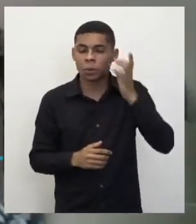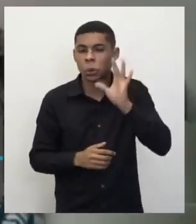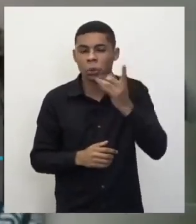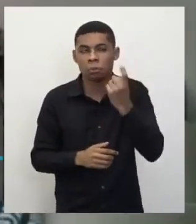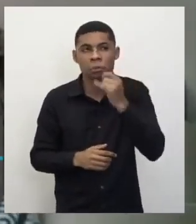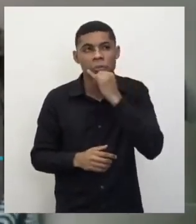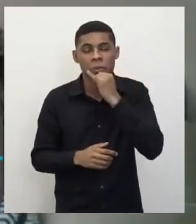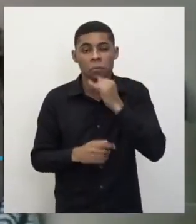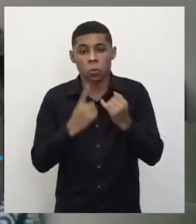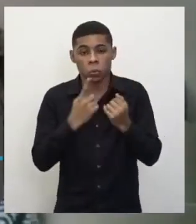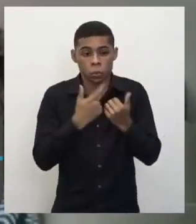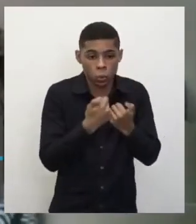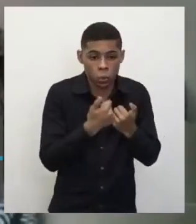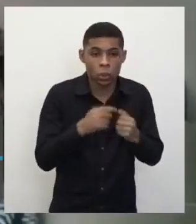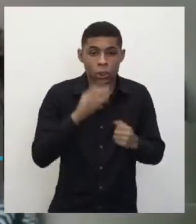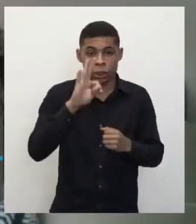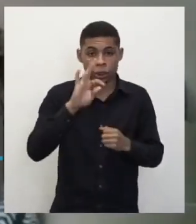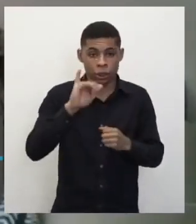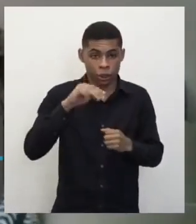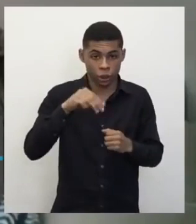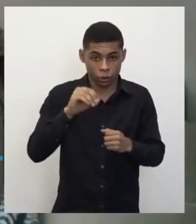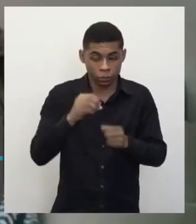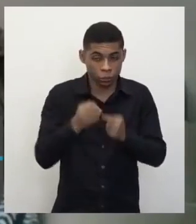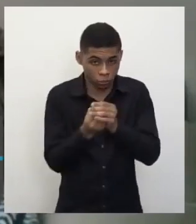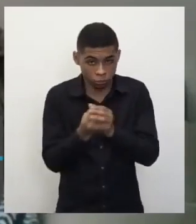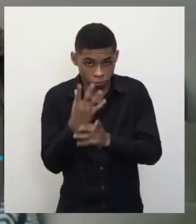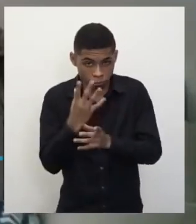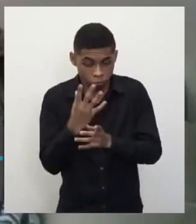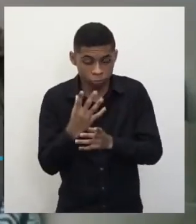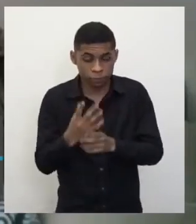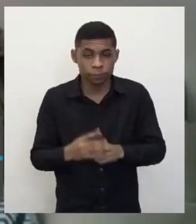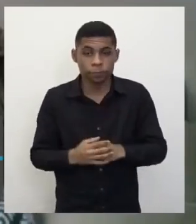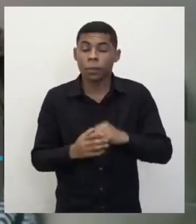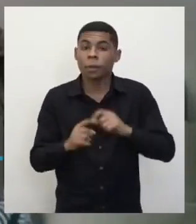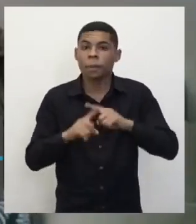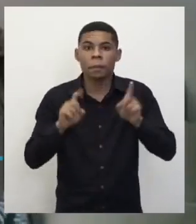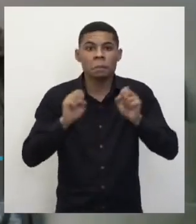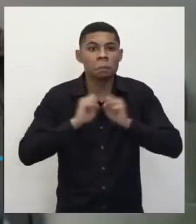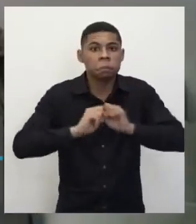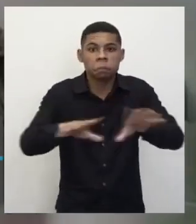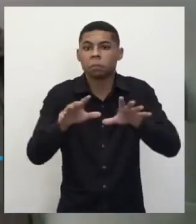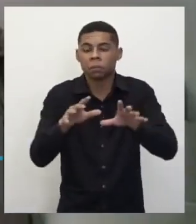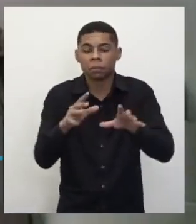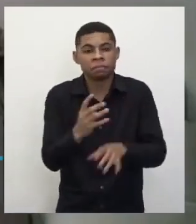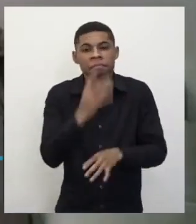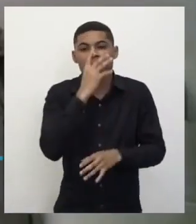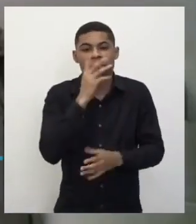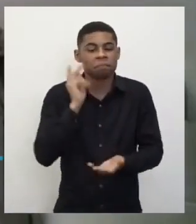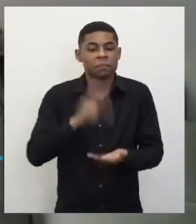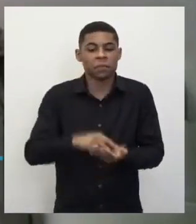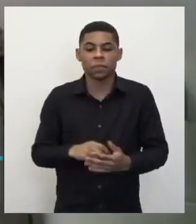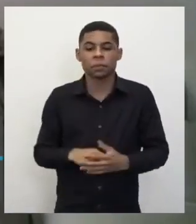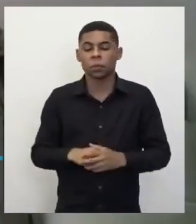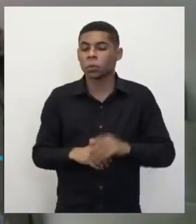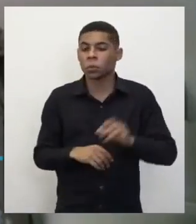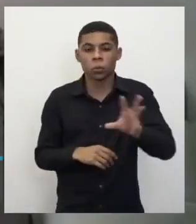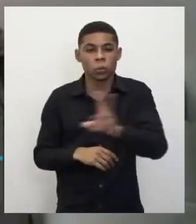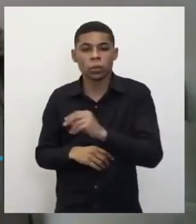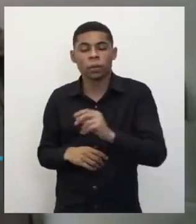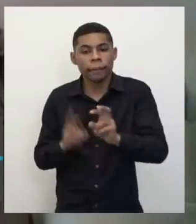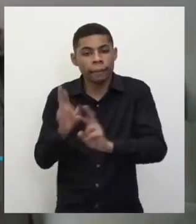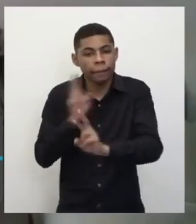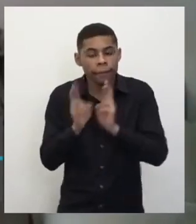o jogo Timo foi criado, mas a questão do sucesso desse jogo mesmo, que todos que estão